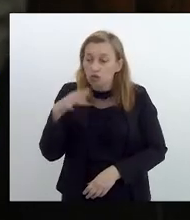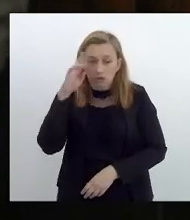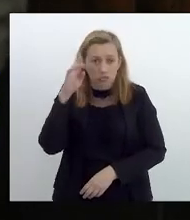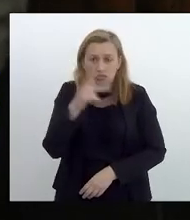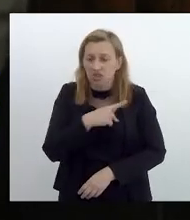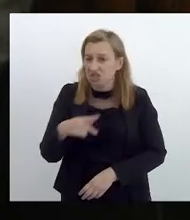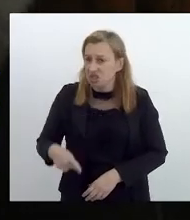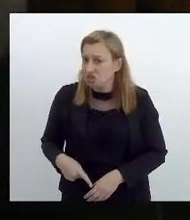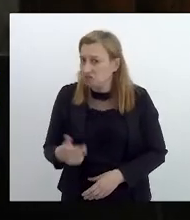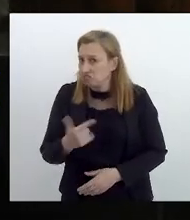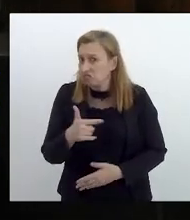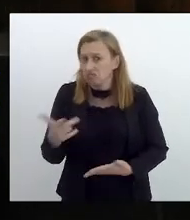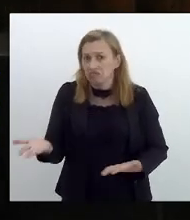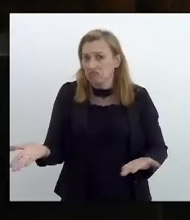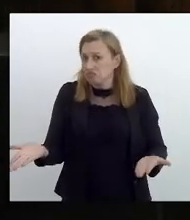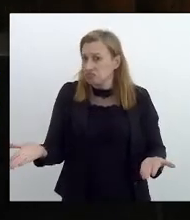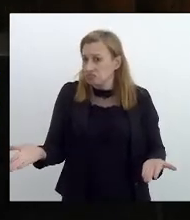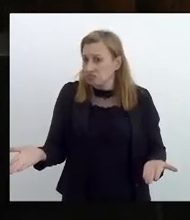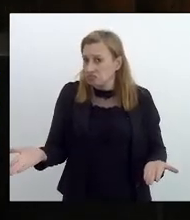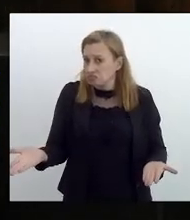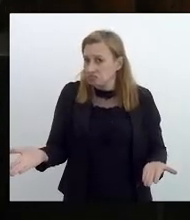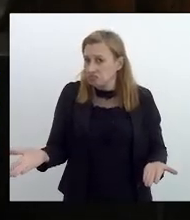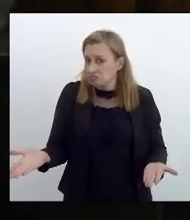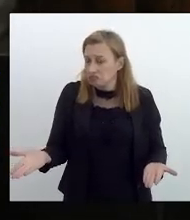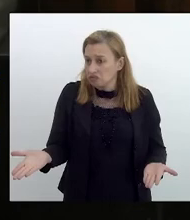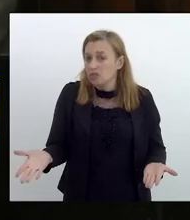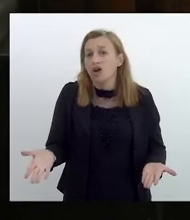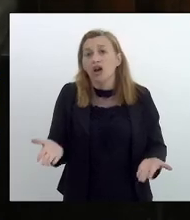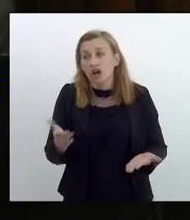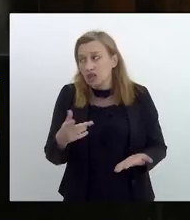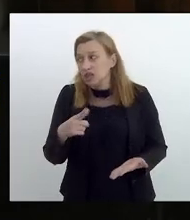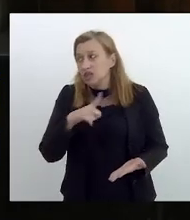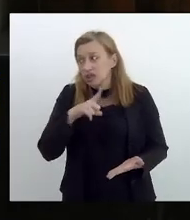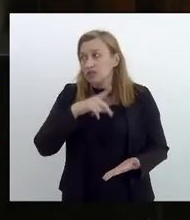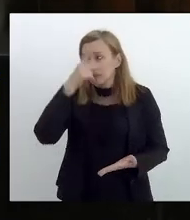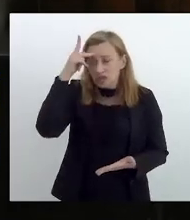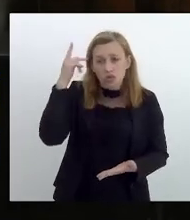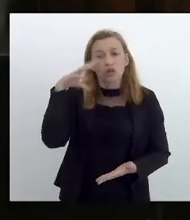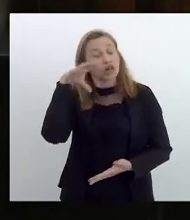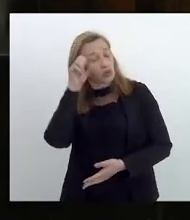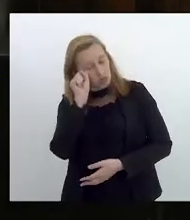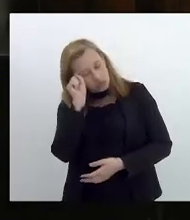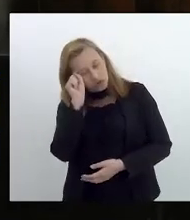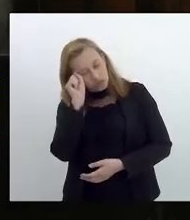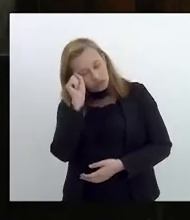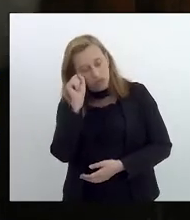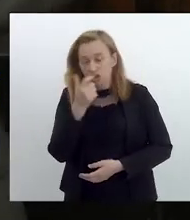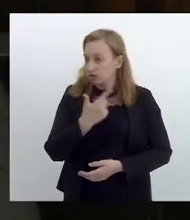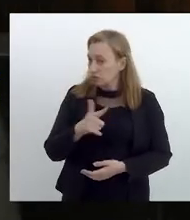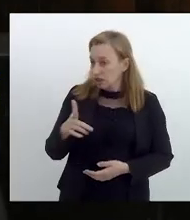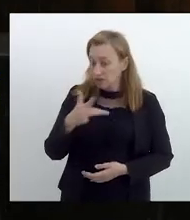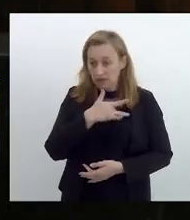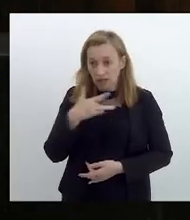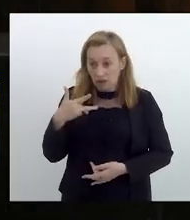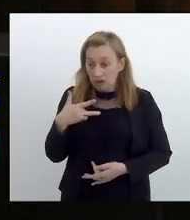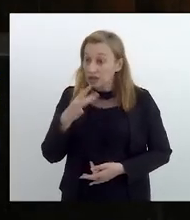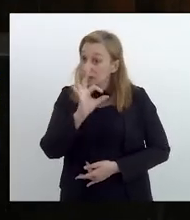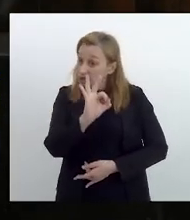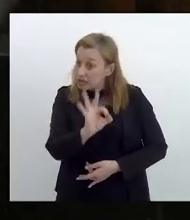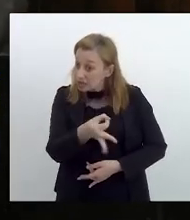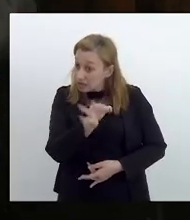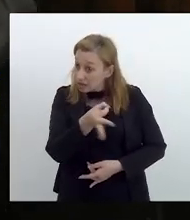presidente se alguém dormiu um ou não teve saúde É possivelmente